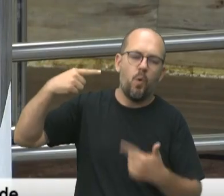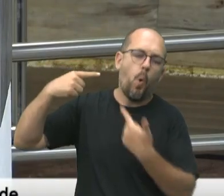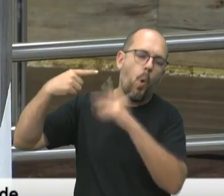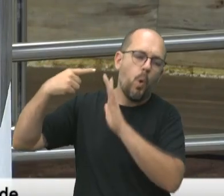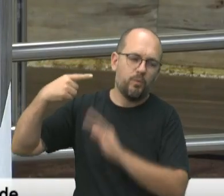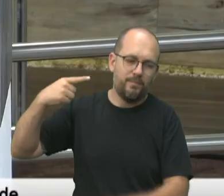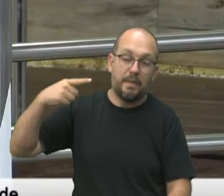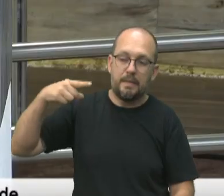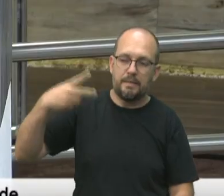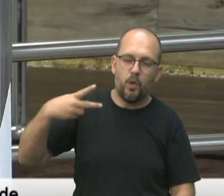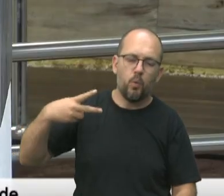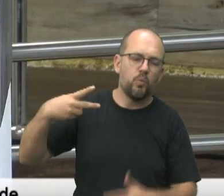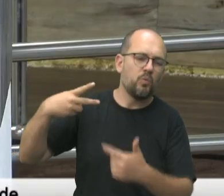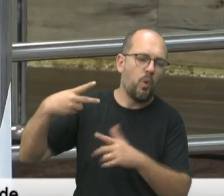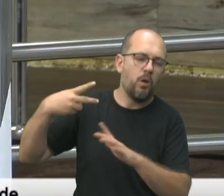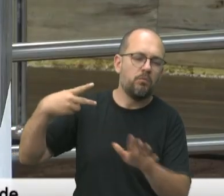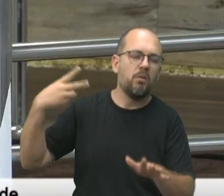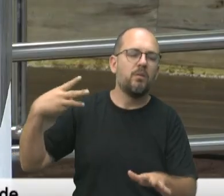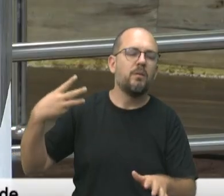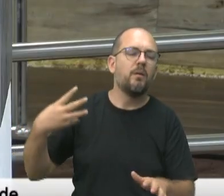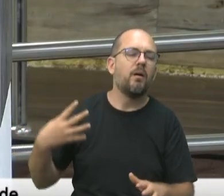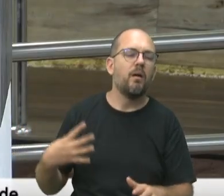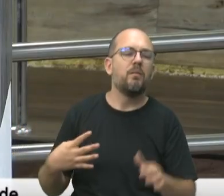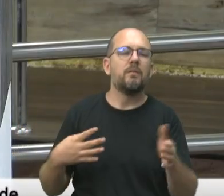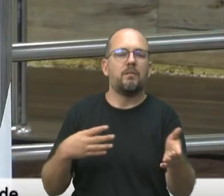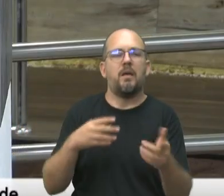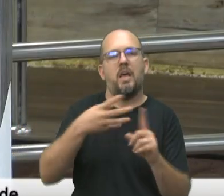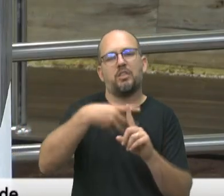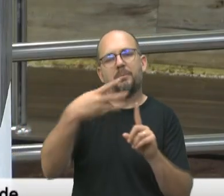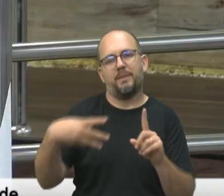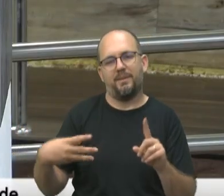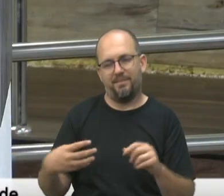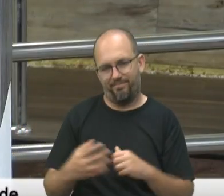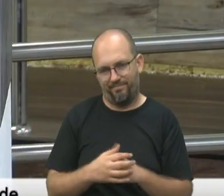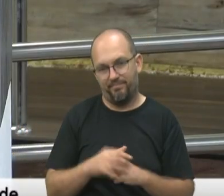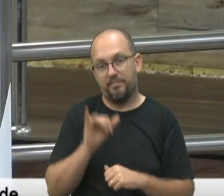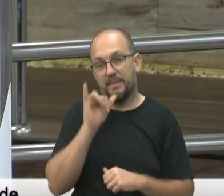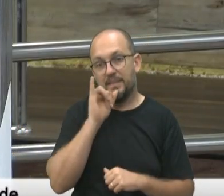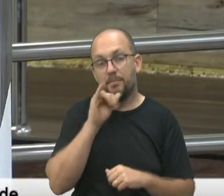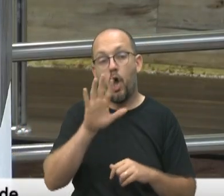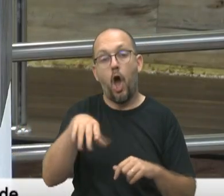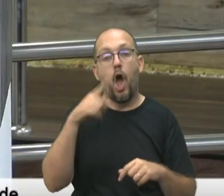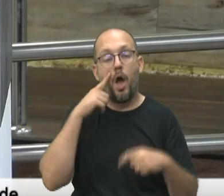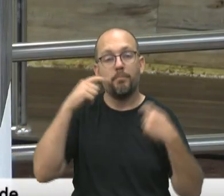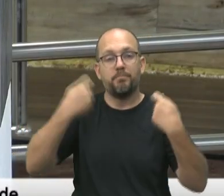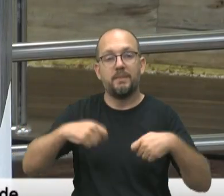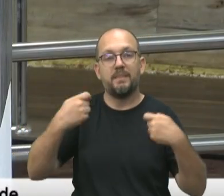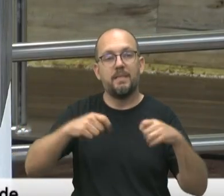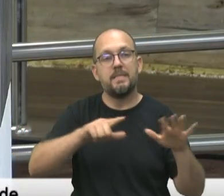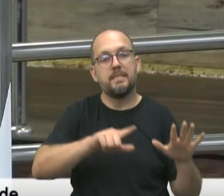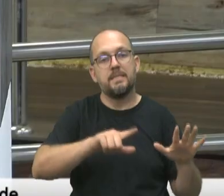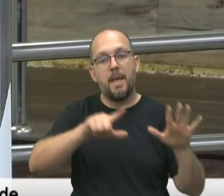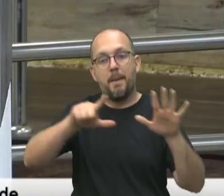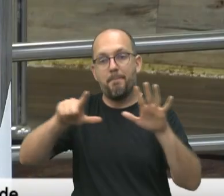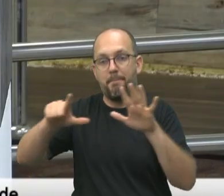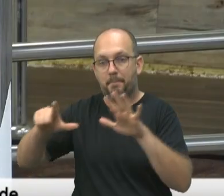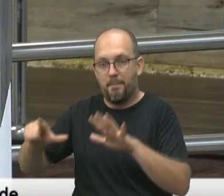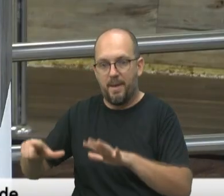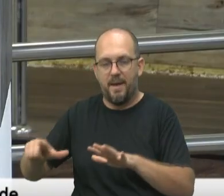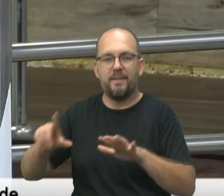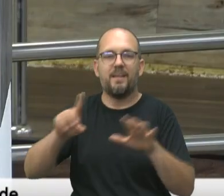falar de população LGBT. Quando a gente vai falar, precisamos de uma semana da diversidade, vem